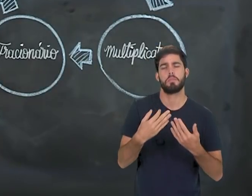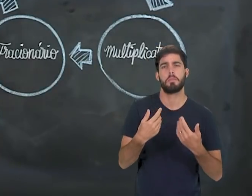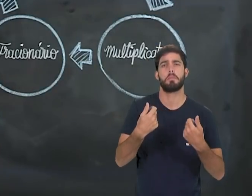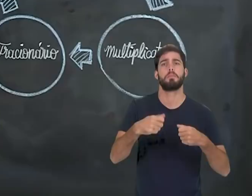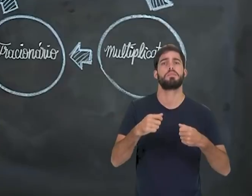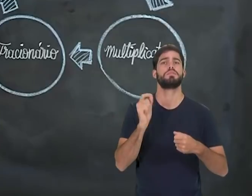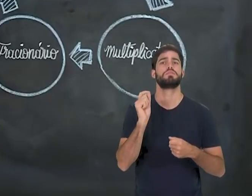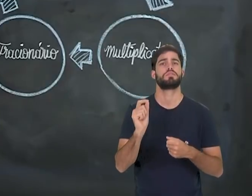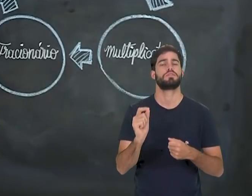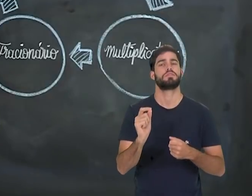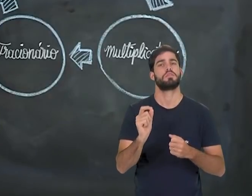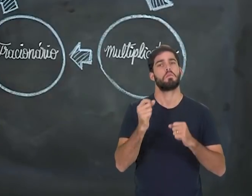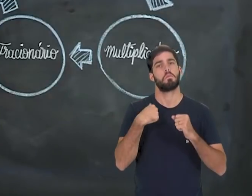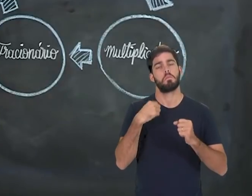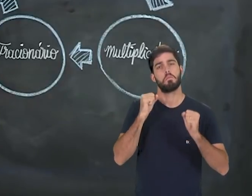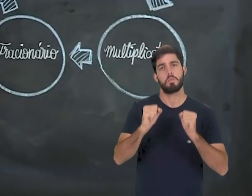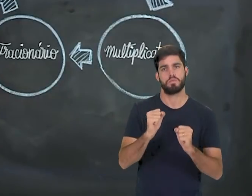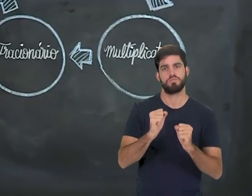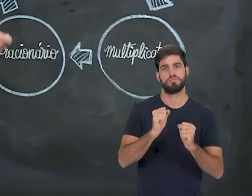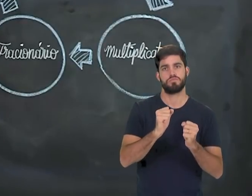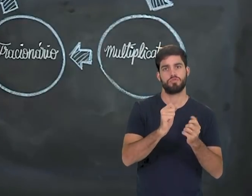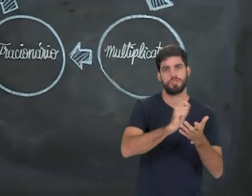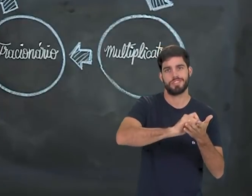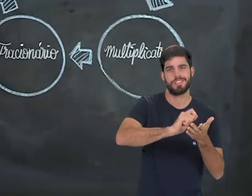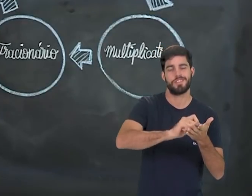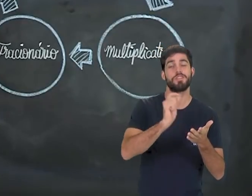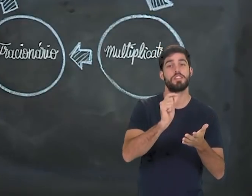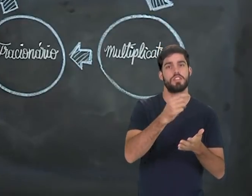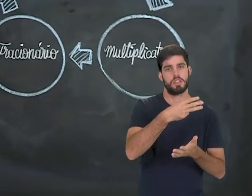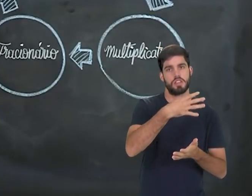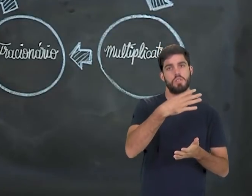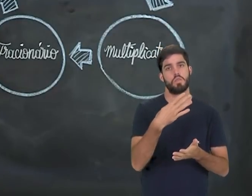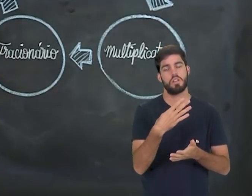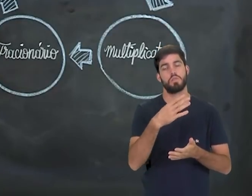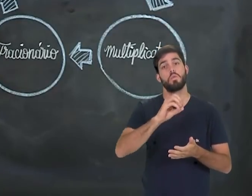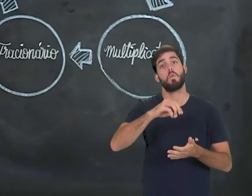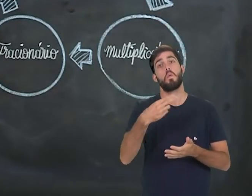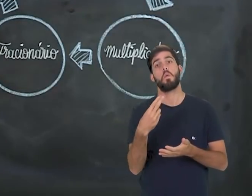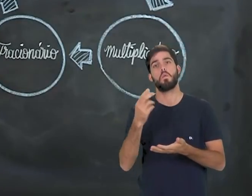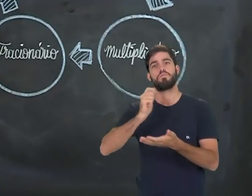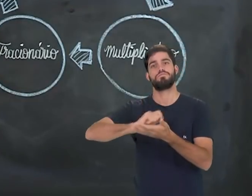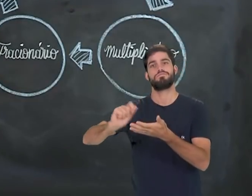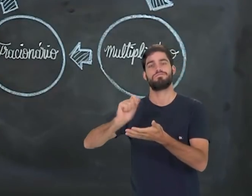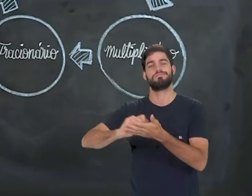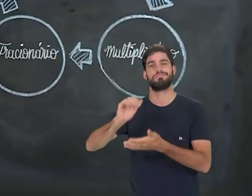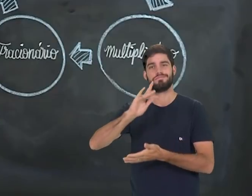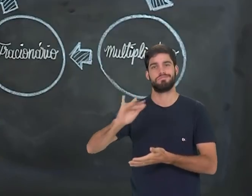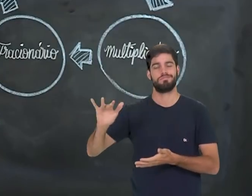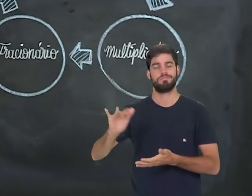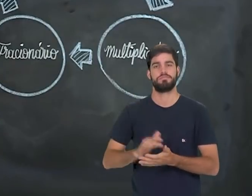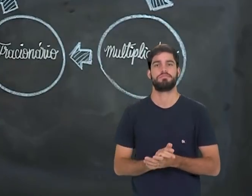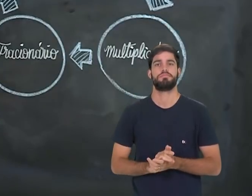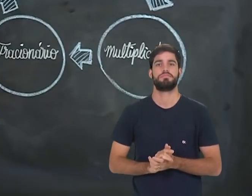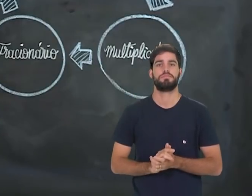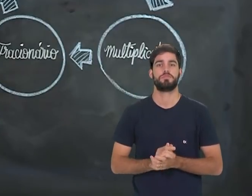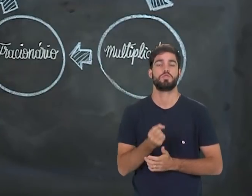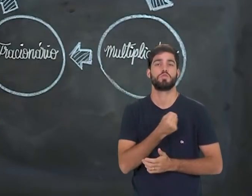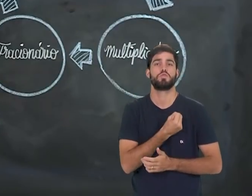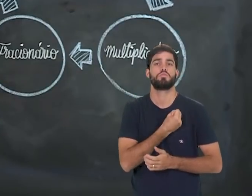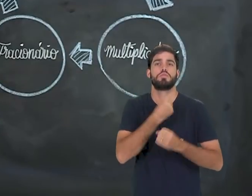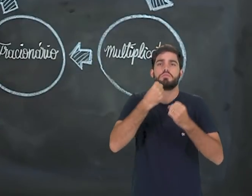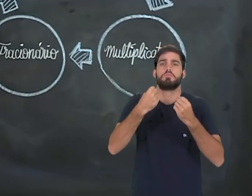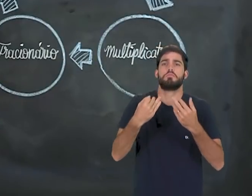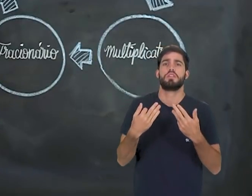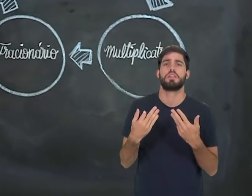numeral, que eu posso escrever dessa forma ou escrever por extenso. O número indica uma quantidade, ou seja, este é o